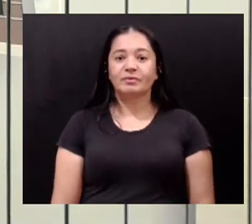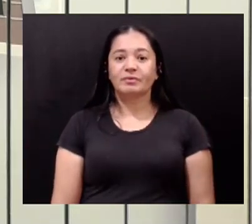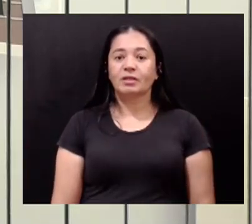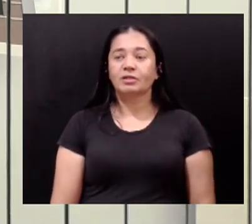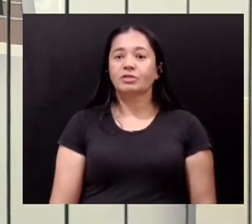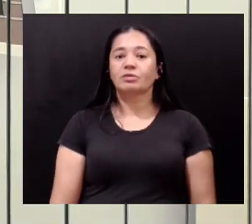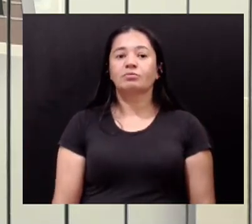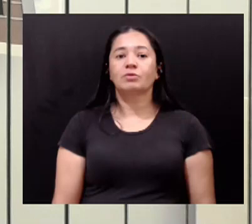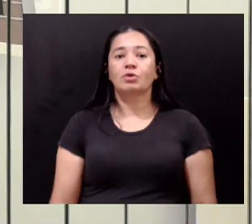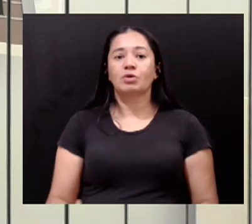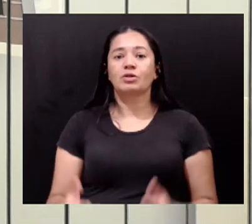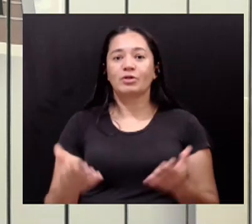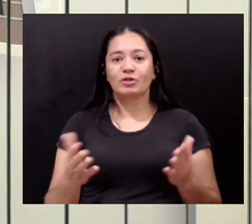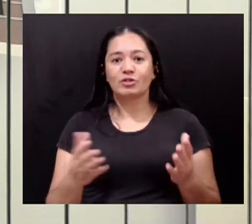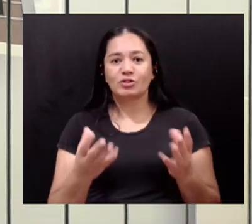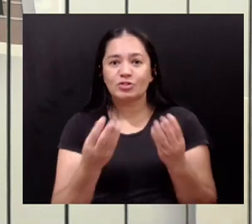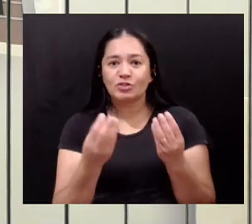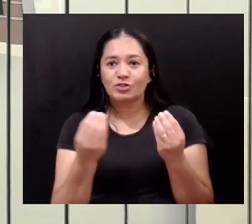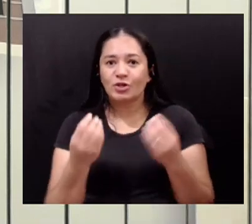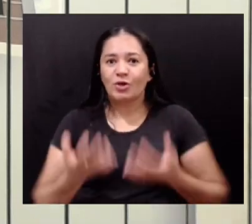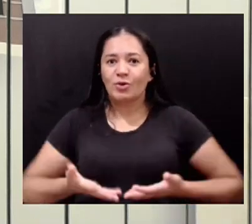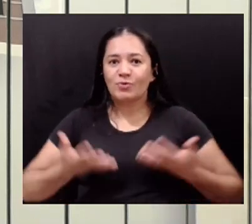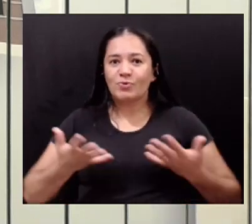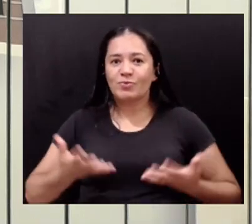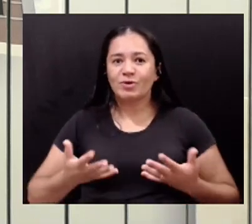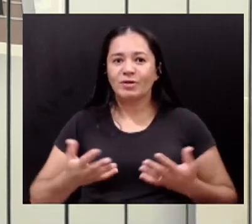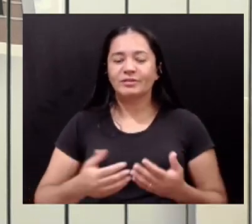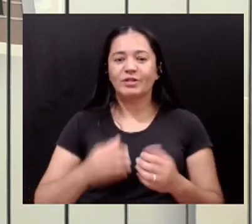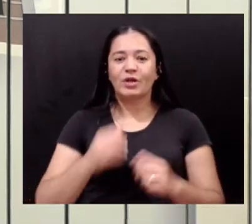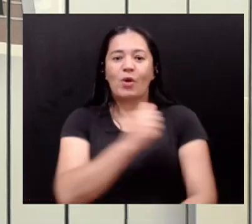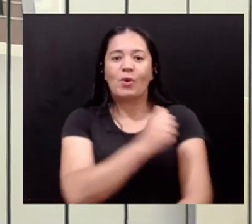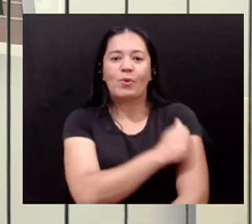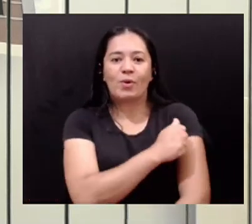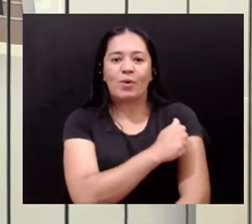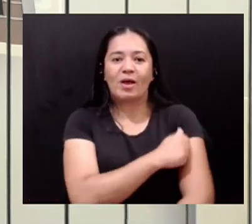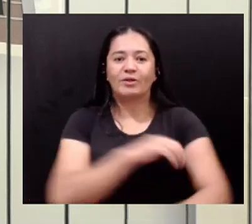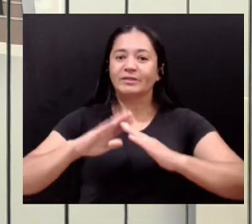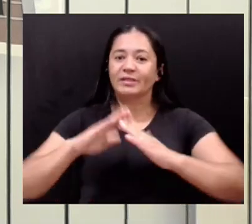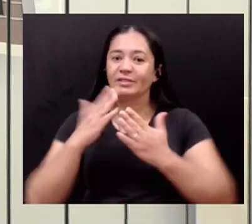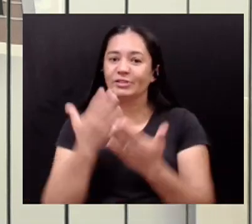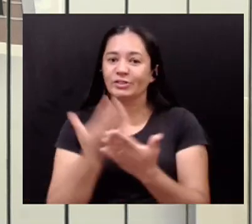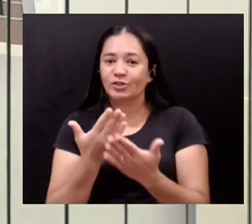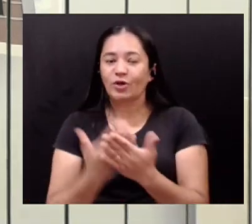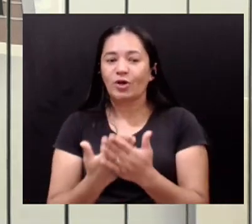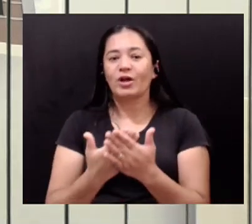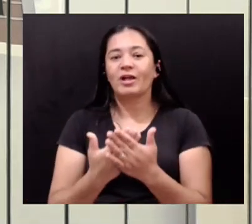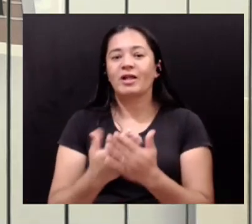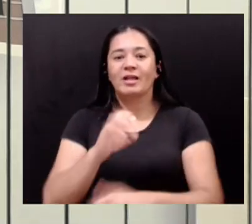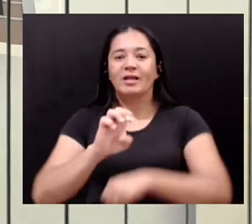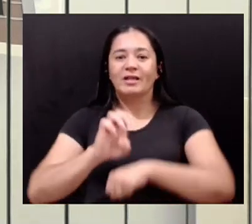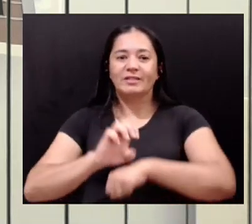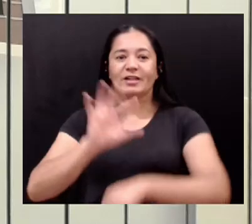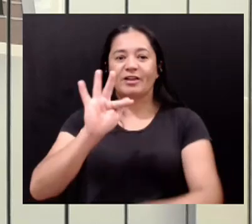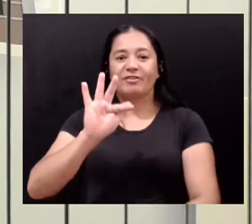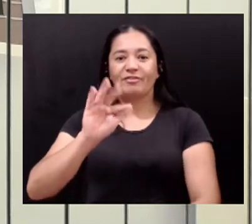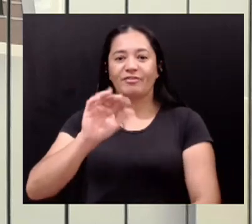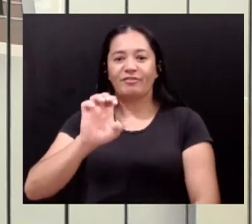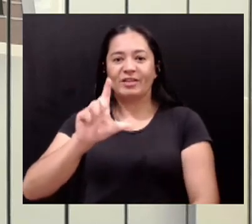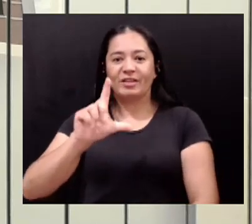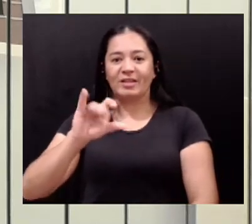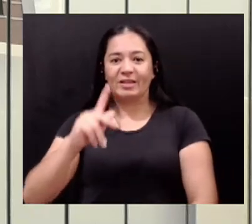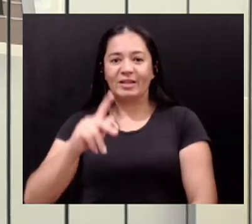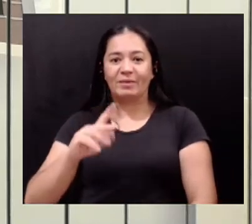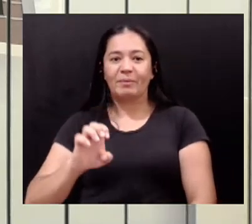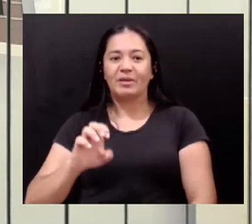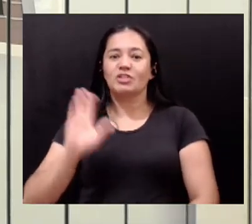cheio de empolgação, os estudantes da Escola Estadual Felipe Cantuzio escolheram os representantes para o